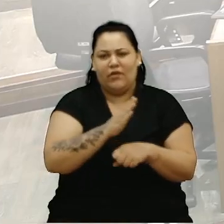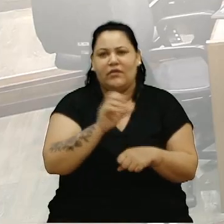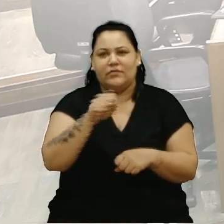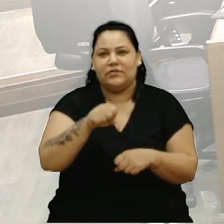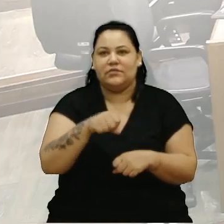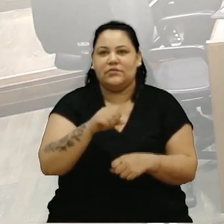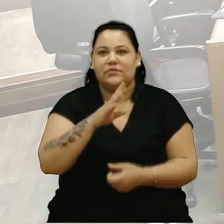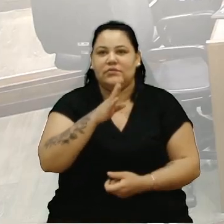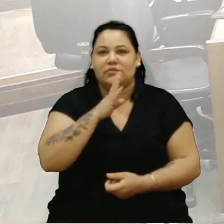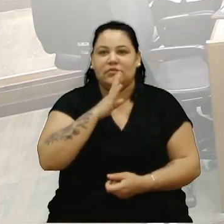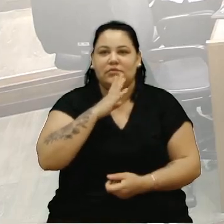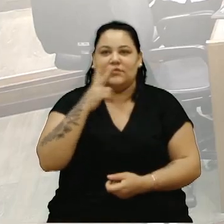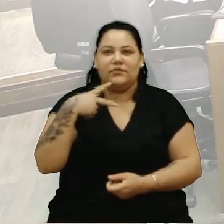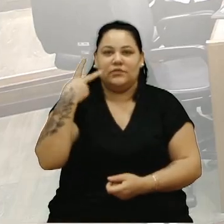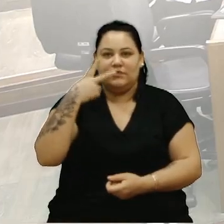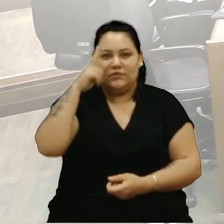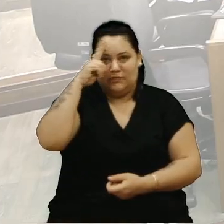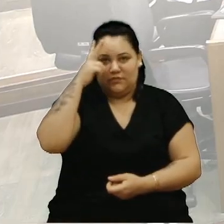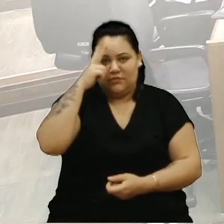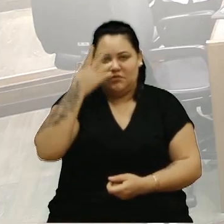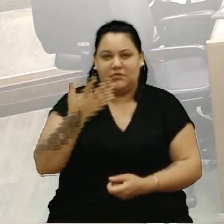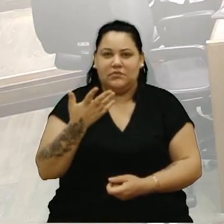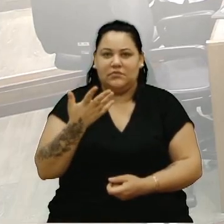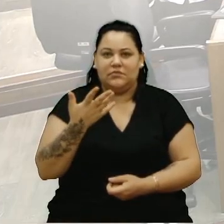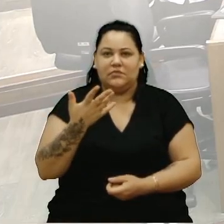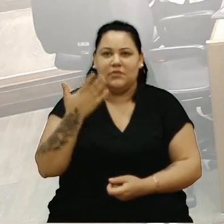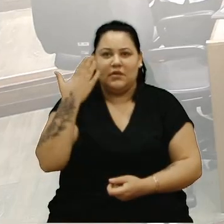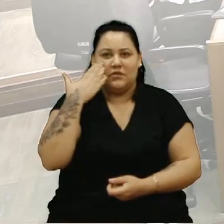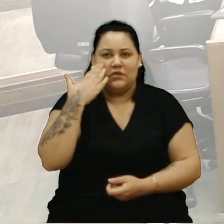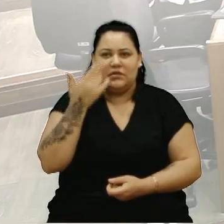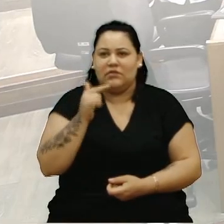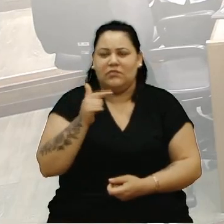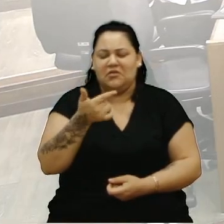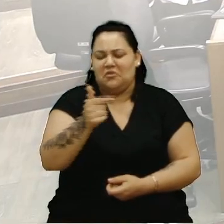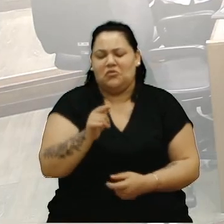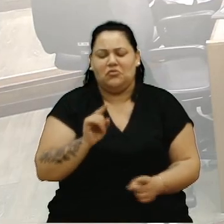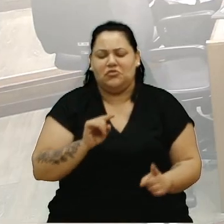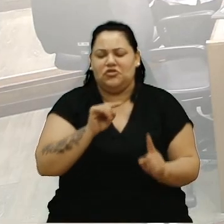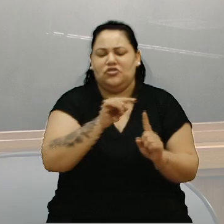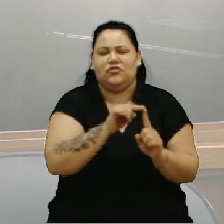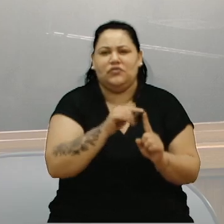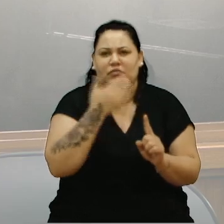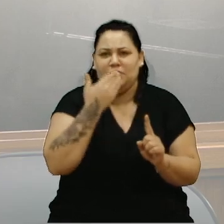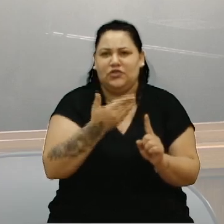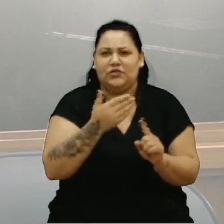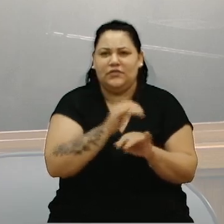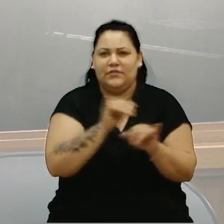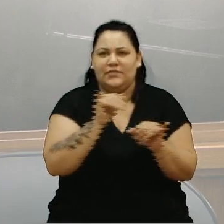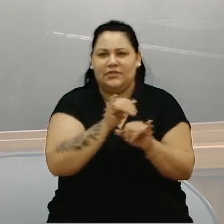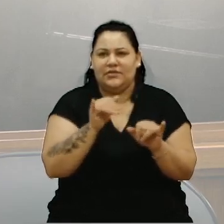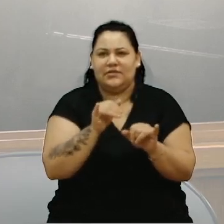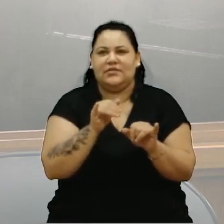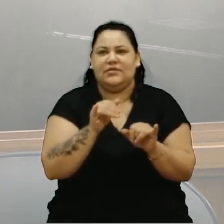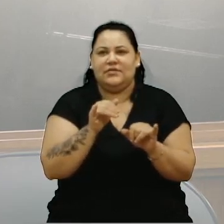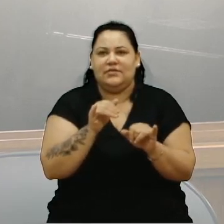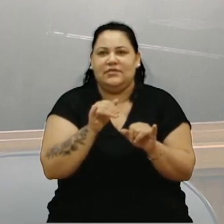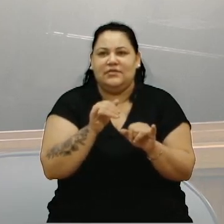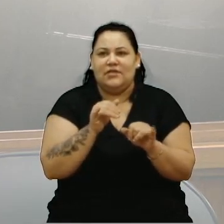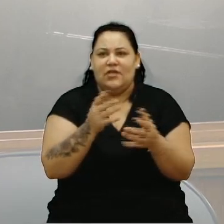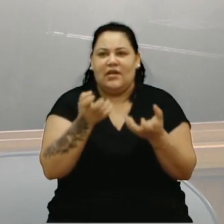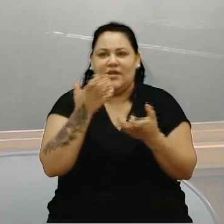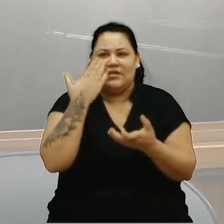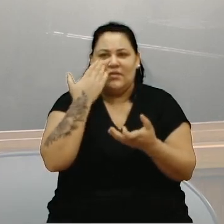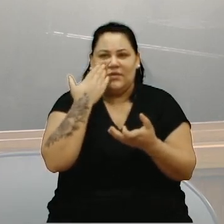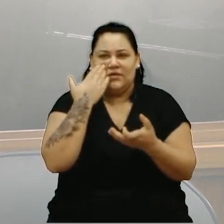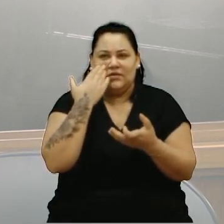vereador Velocino, sei que não tem nenhuma outra intenção nesse pedido de informação, a não ser buscar as informações que estão